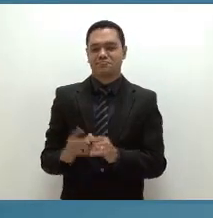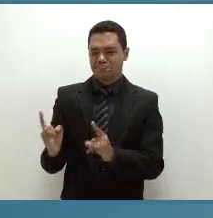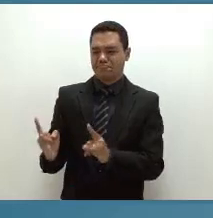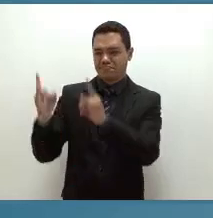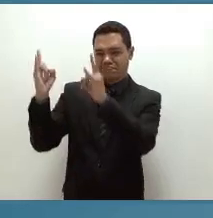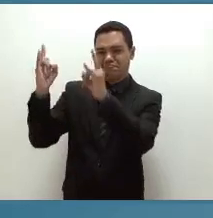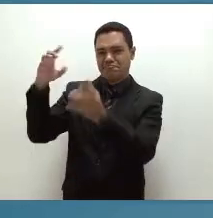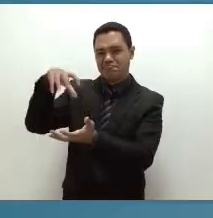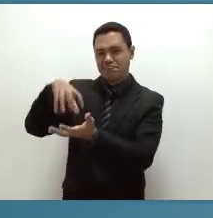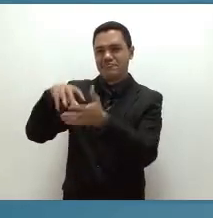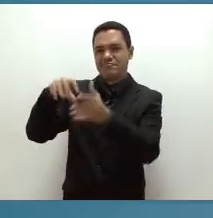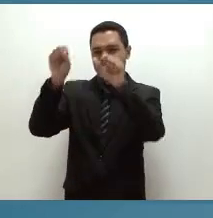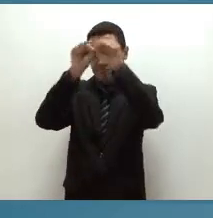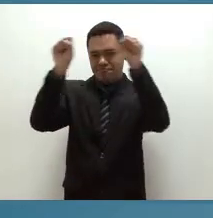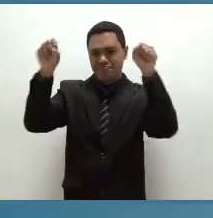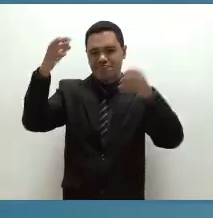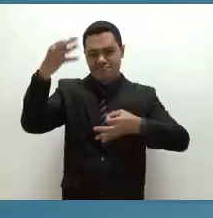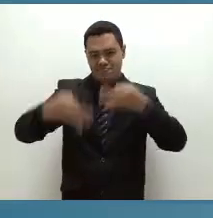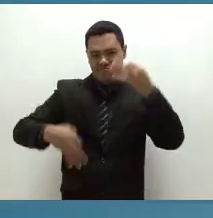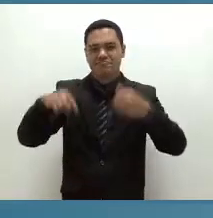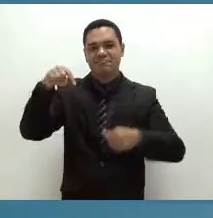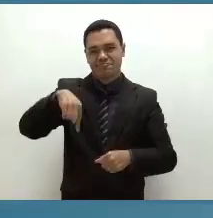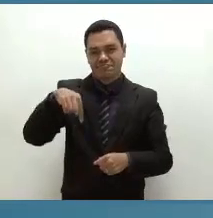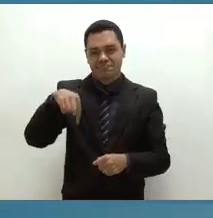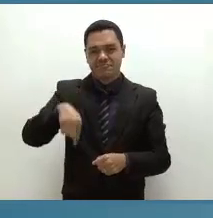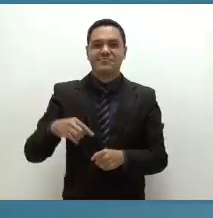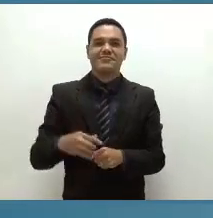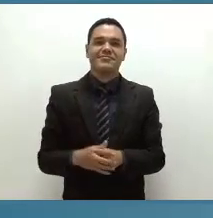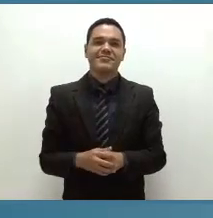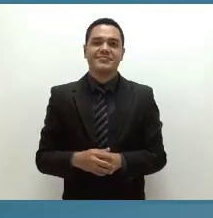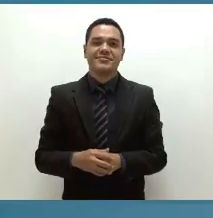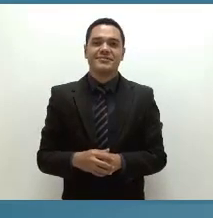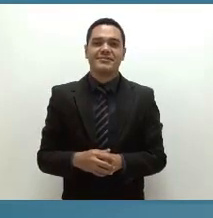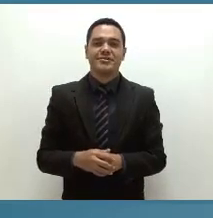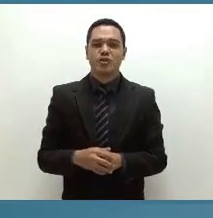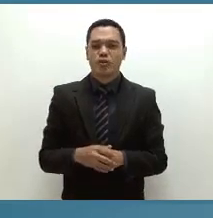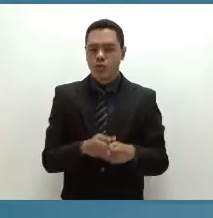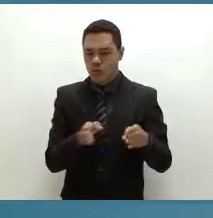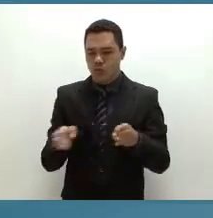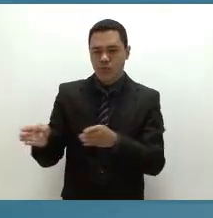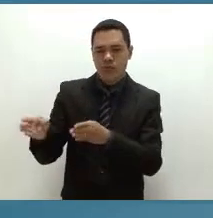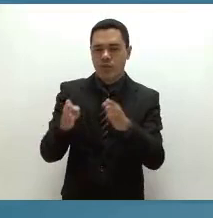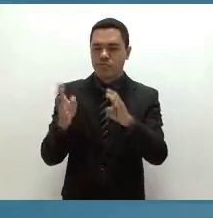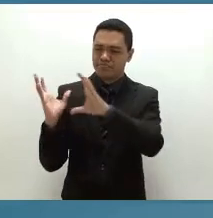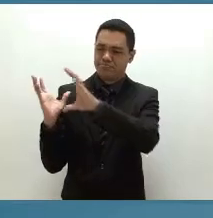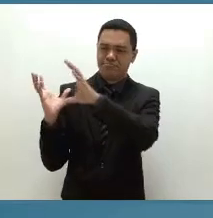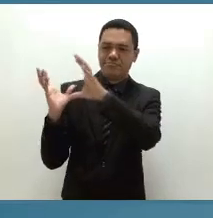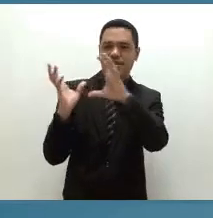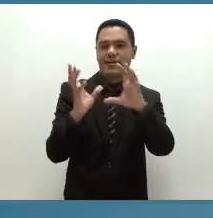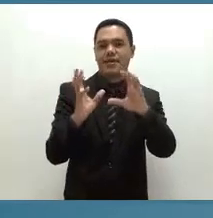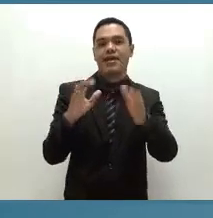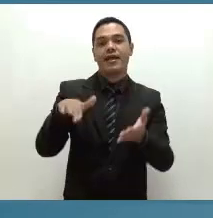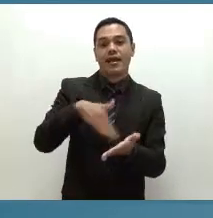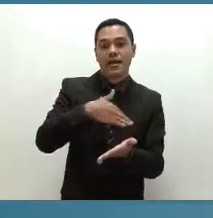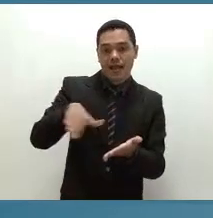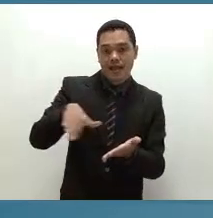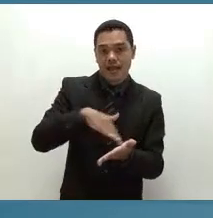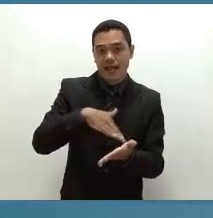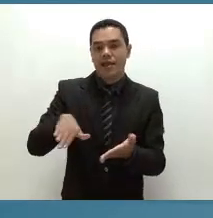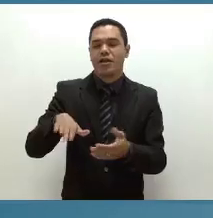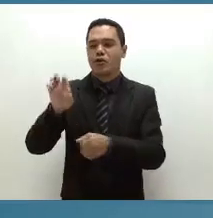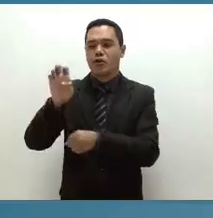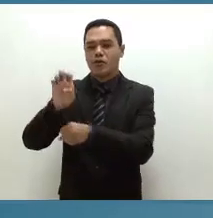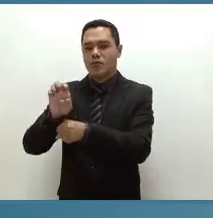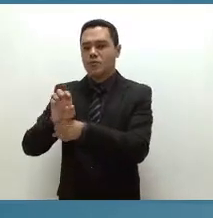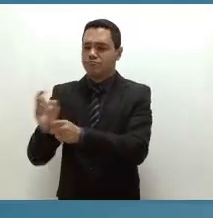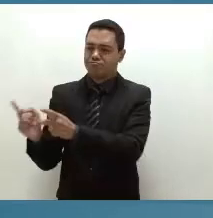do Tribunal de Justiça, já integram o roteiro do Círio instituído pela Secretaria de Estado de Turismo